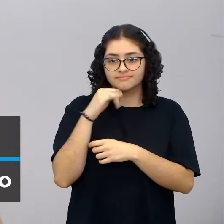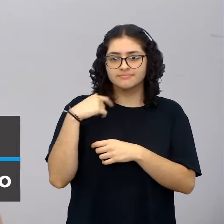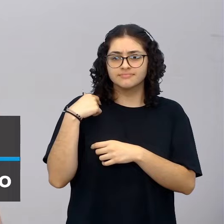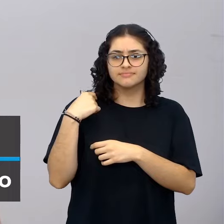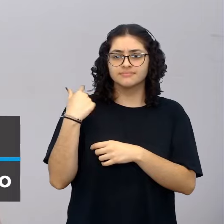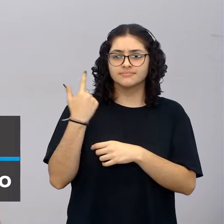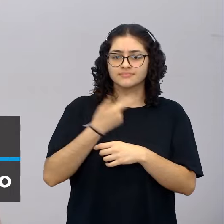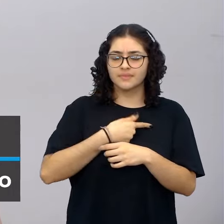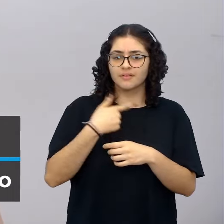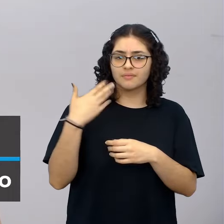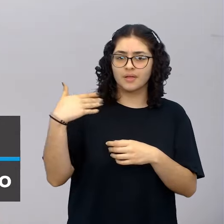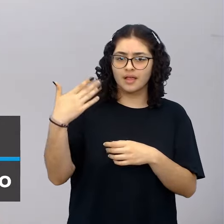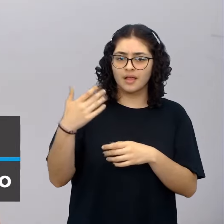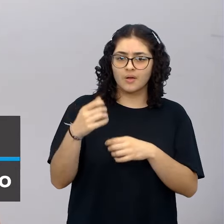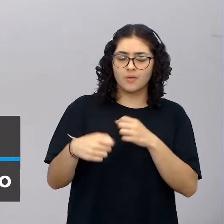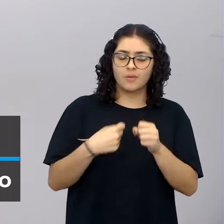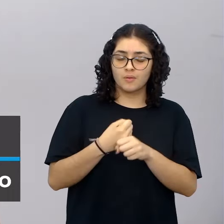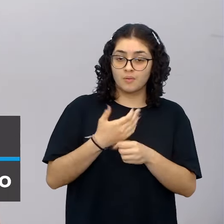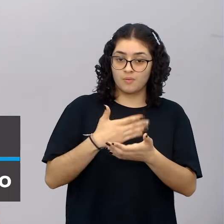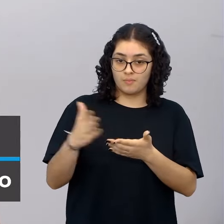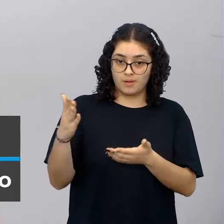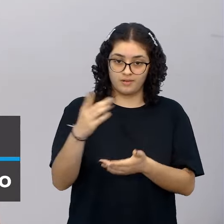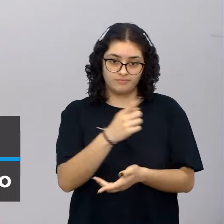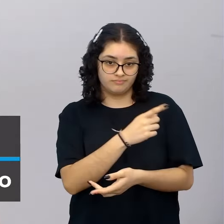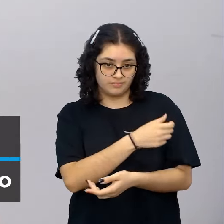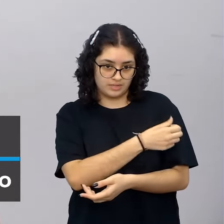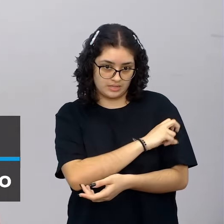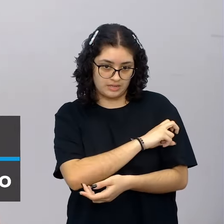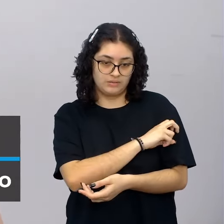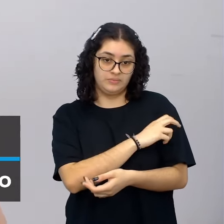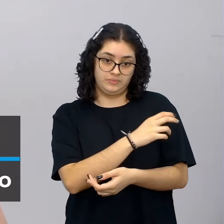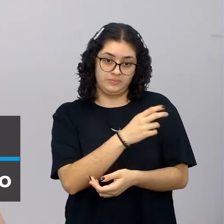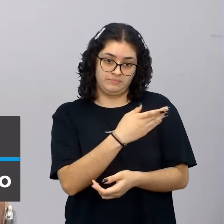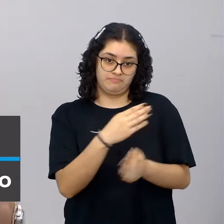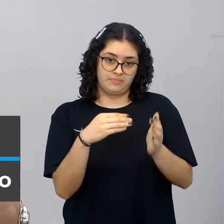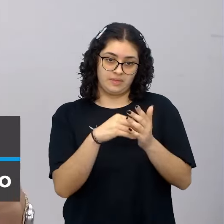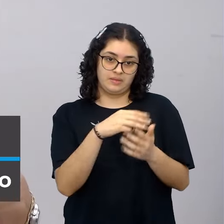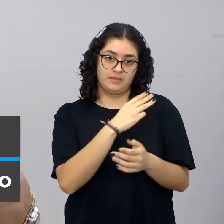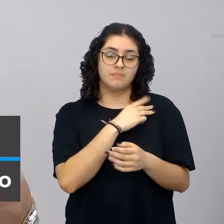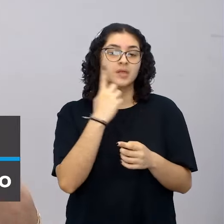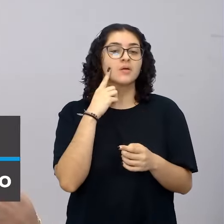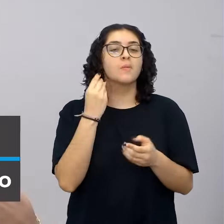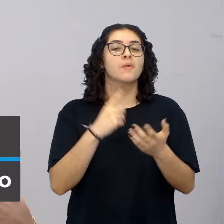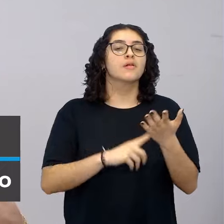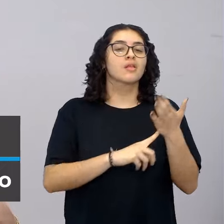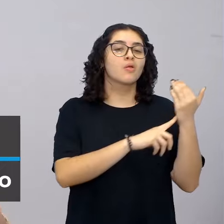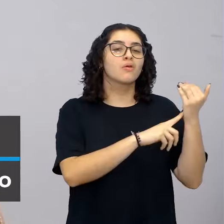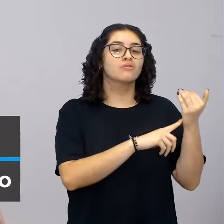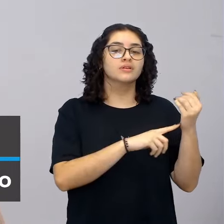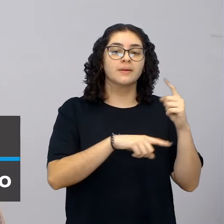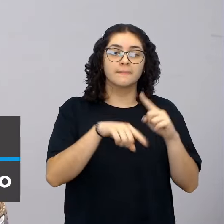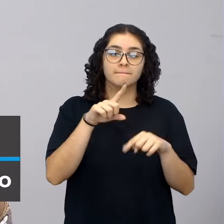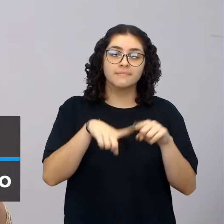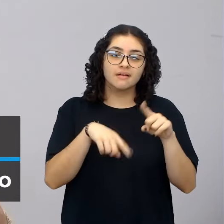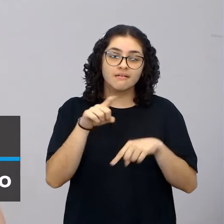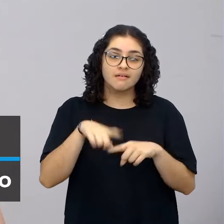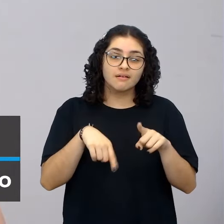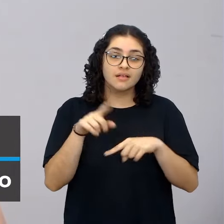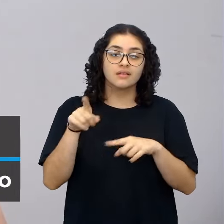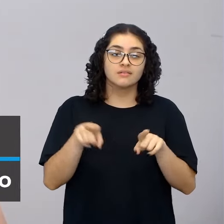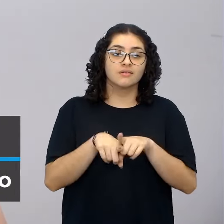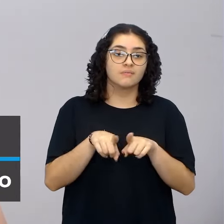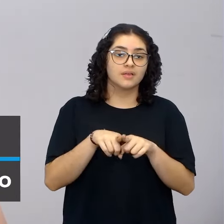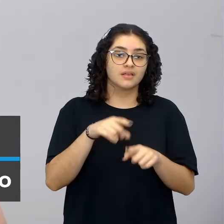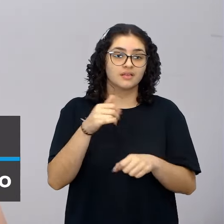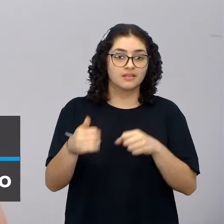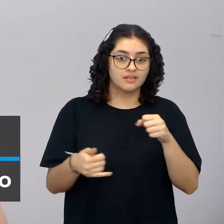para os anos iniciais, nós pensamos nessas questões da tecnologia enquanto equipamento, enquanto internet, a gente pensou